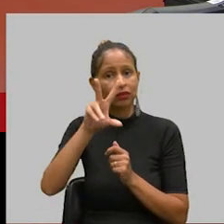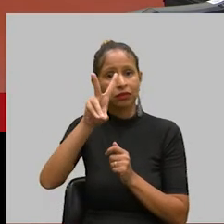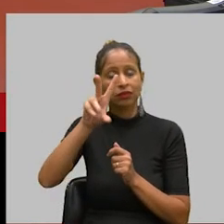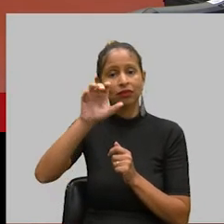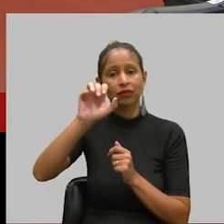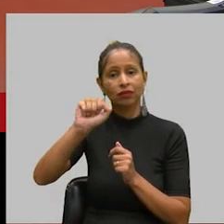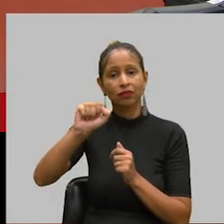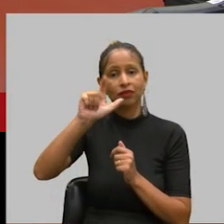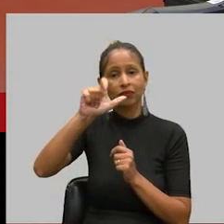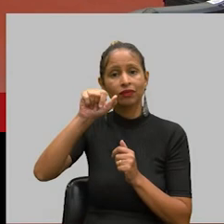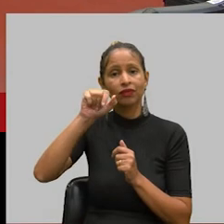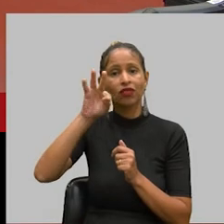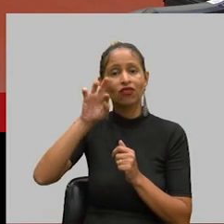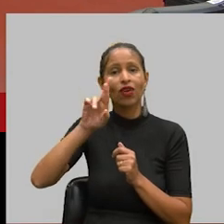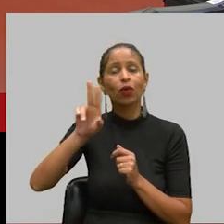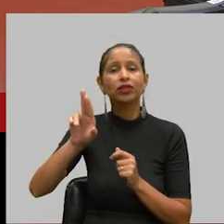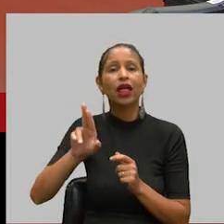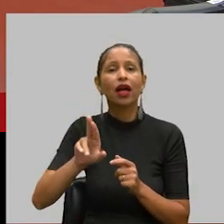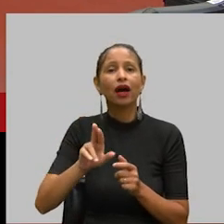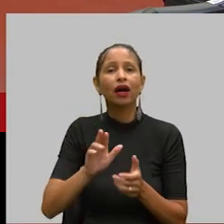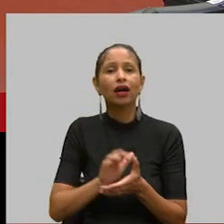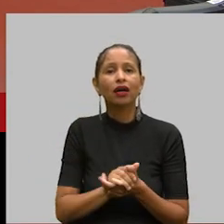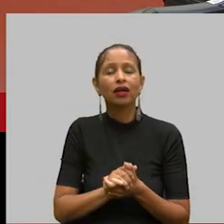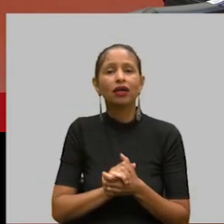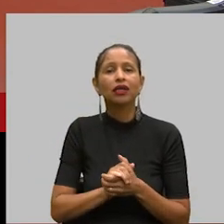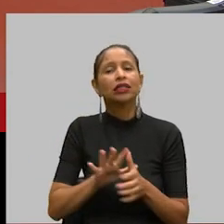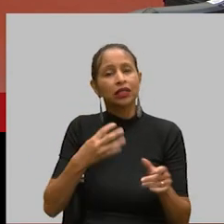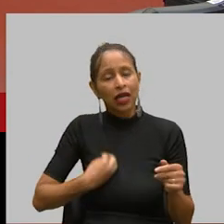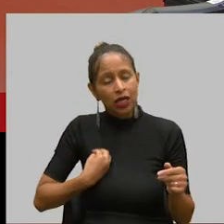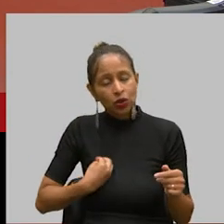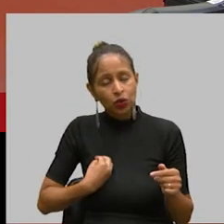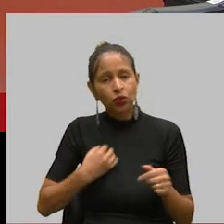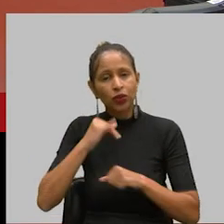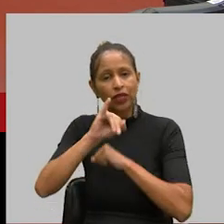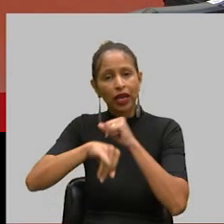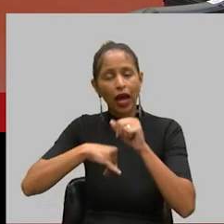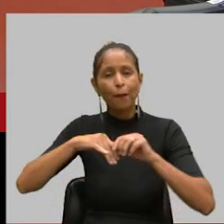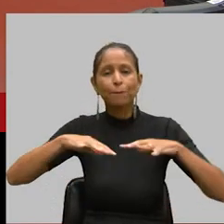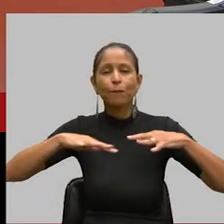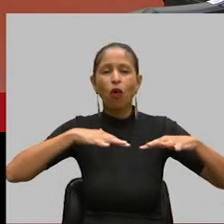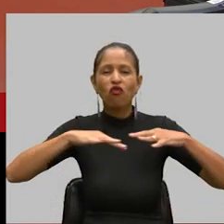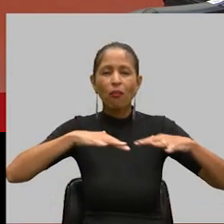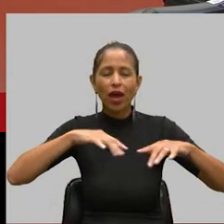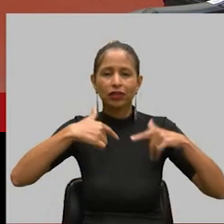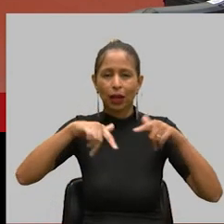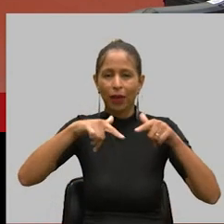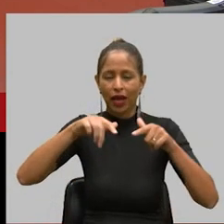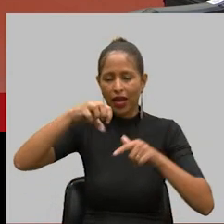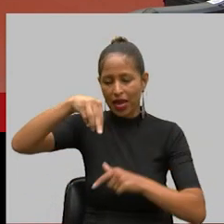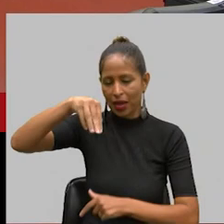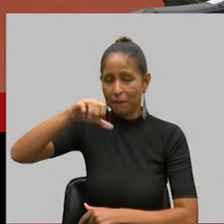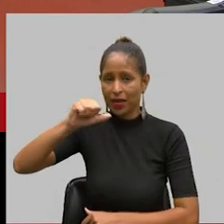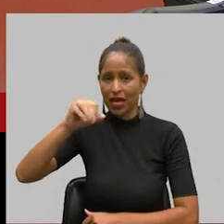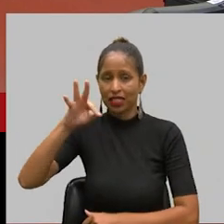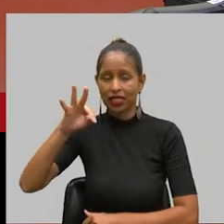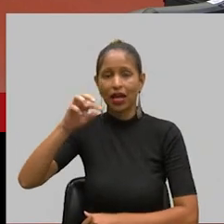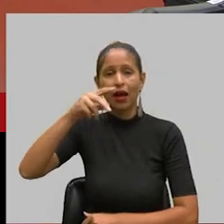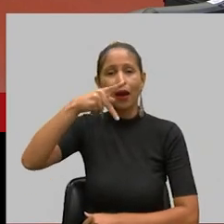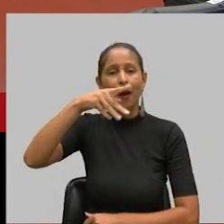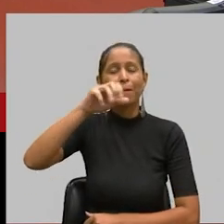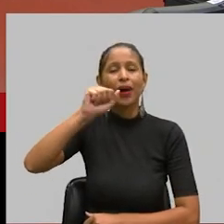Jesus Leite Bom dia Walter el participa conosco ele que é do movimento trabalhadores sem terra do Estado do Paraná Bom